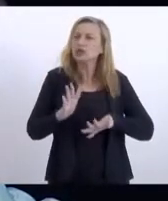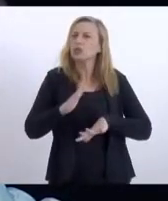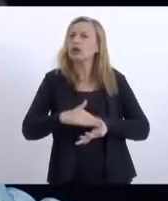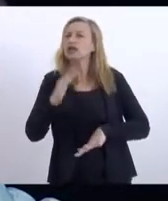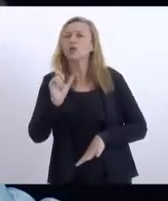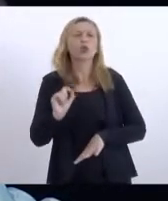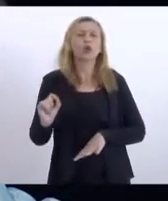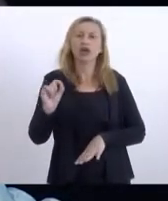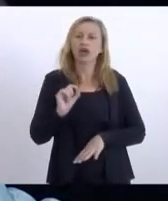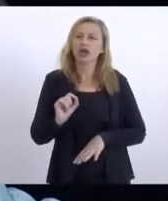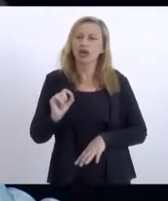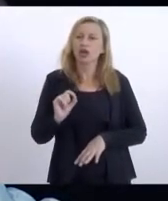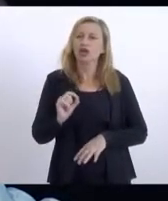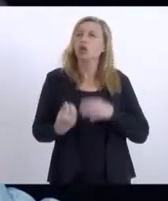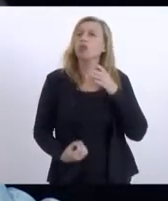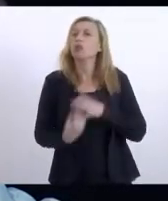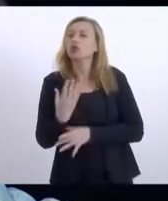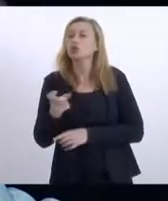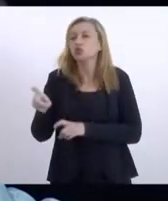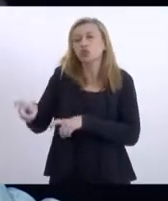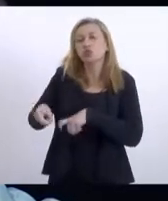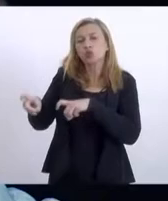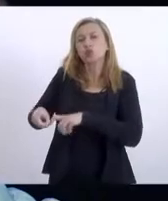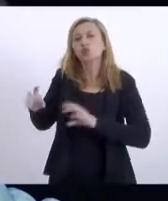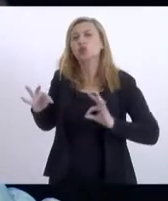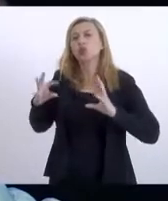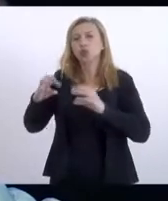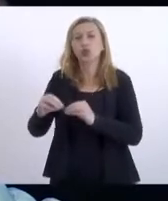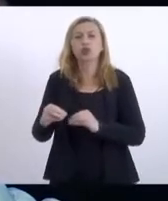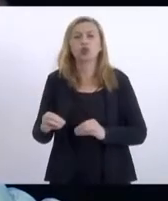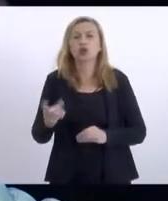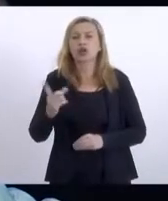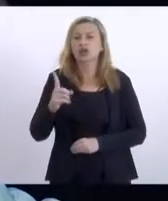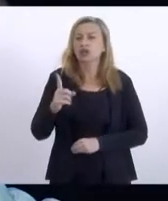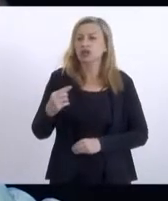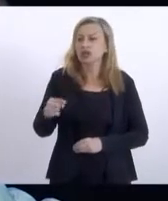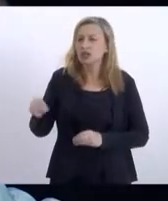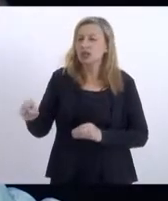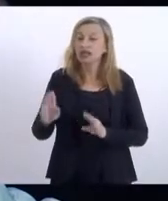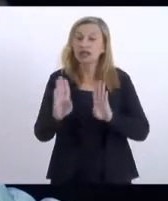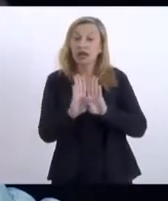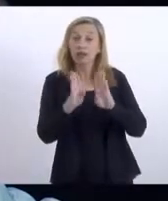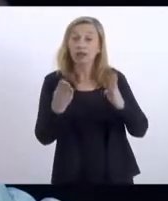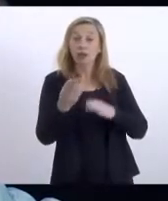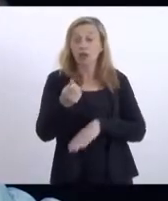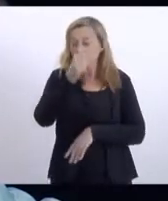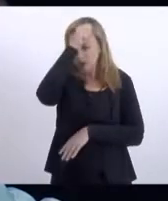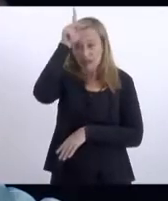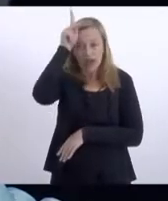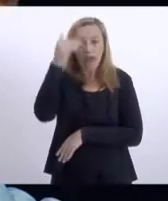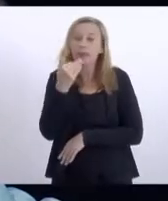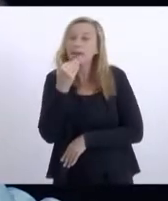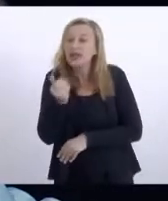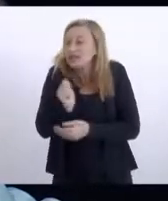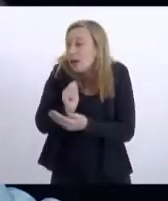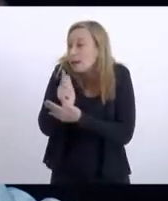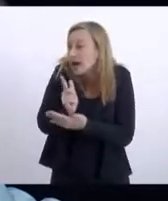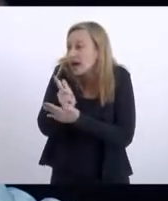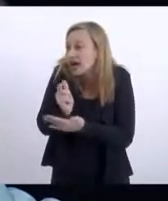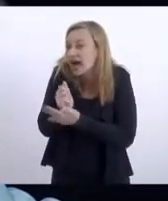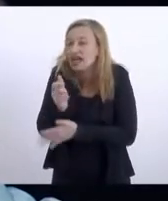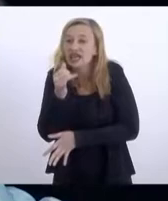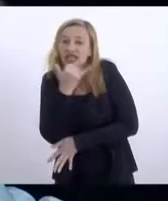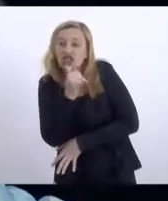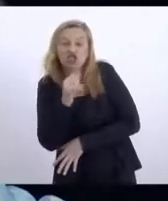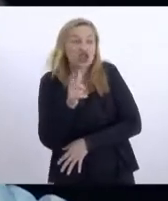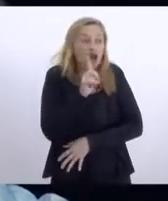atenção do produtor rural como um todo, é que ele não está lá na porta da prefeitura para pedir a prefeitura para pagar aí uma energia,